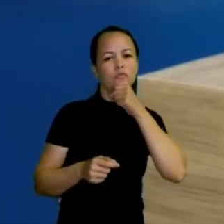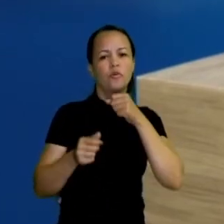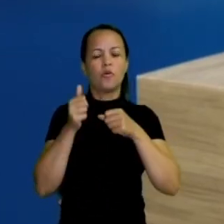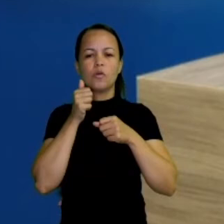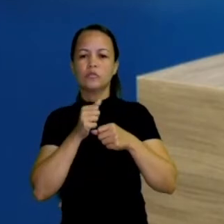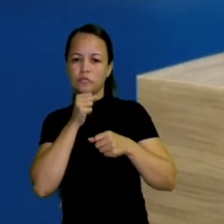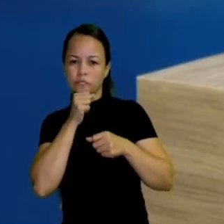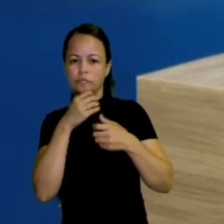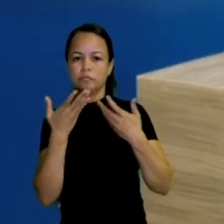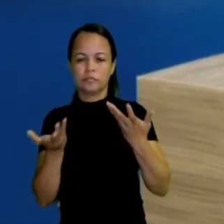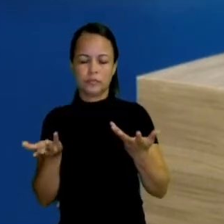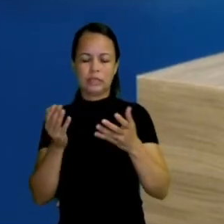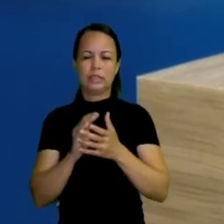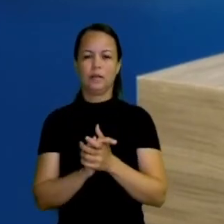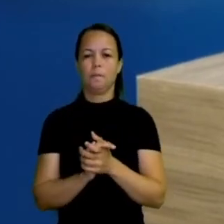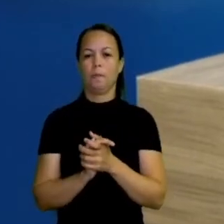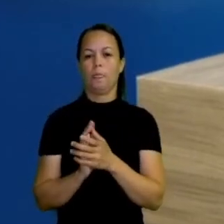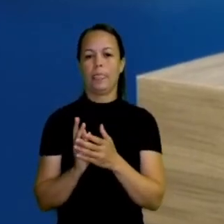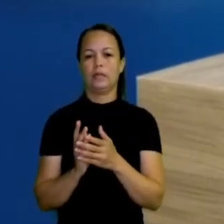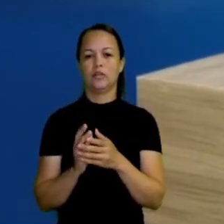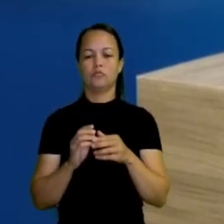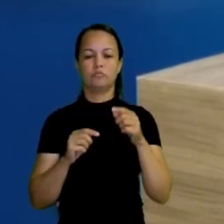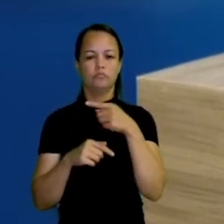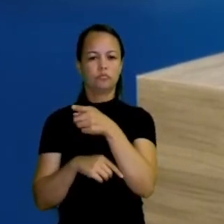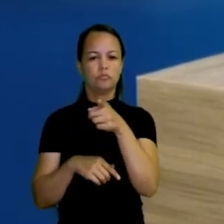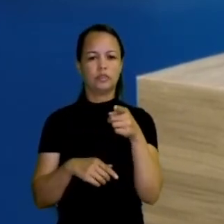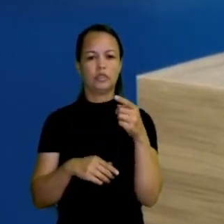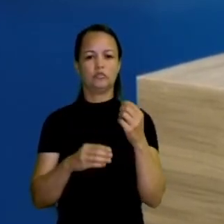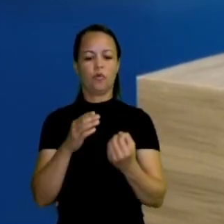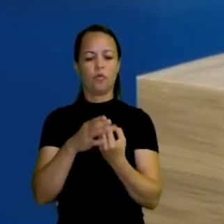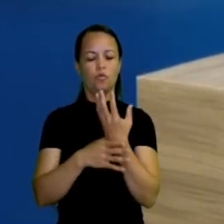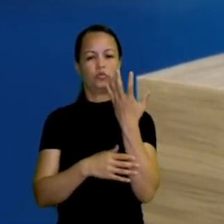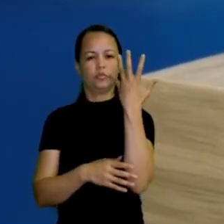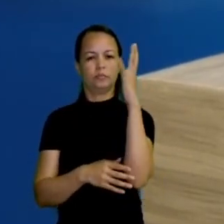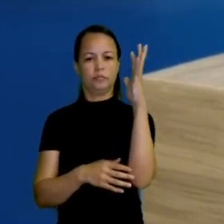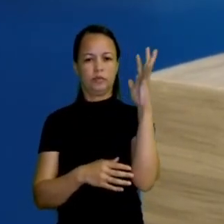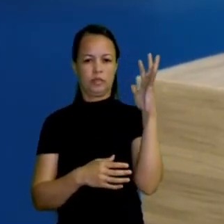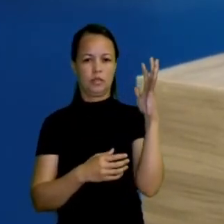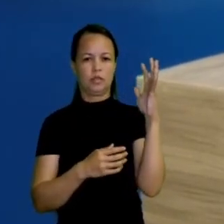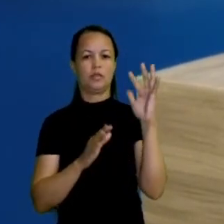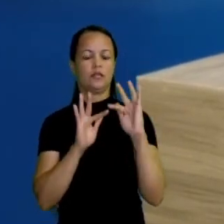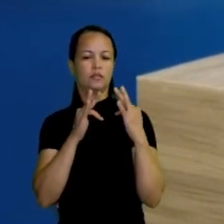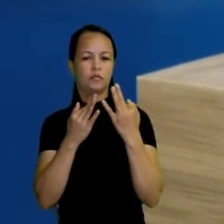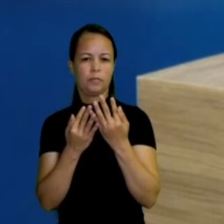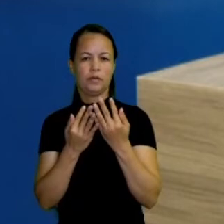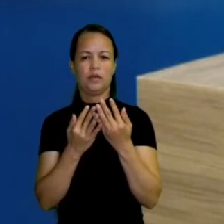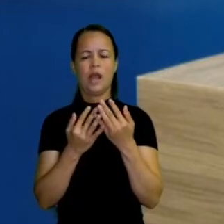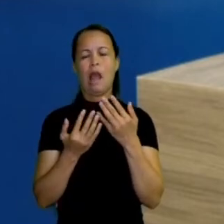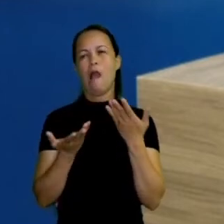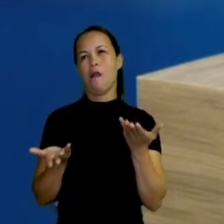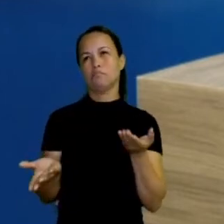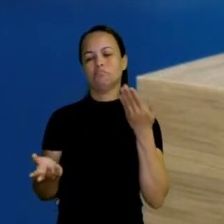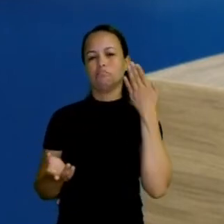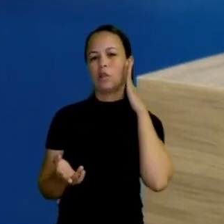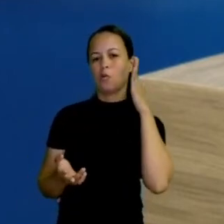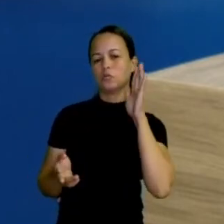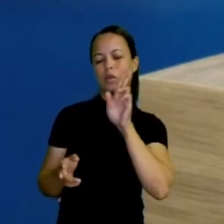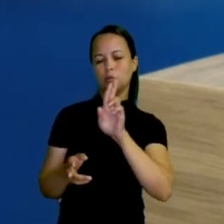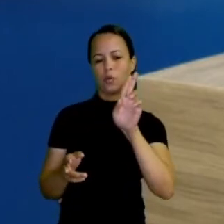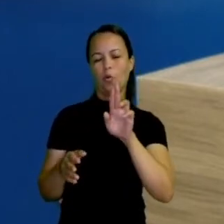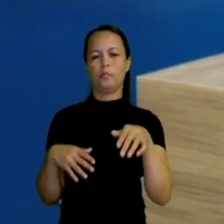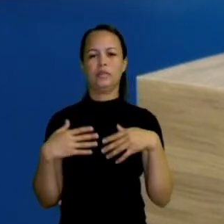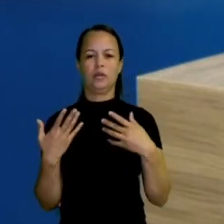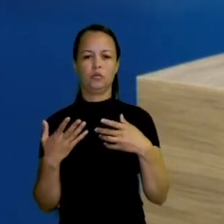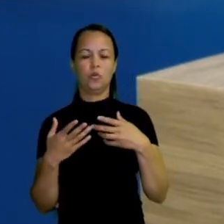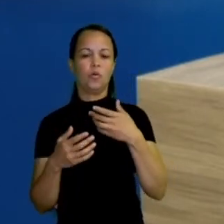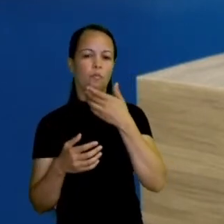essa árvore genealógica. Então, mas eu não sei o nome. Então, se você tiver como conversar com o papai e com a mamãe e ele puder passar o nome dos avós